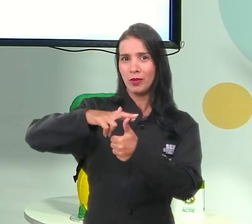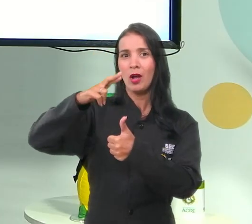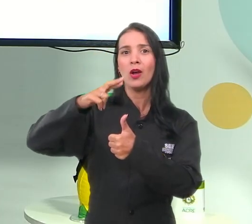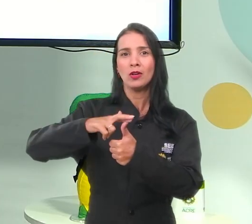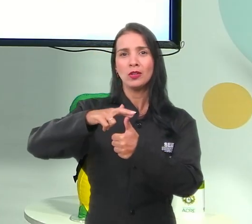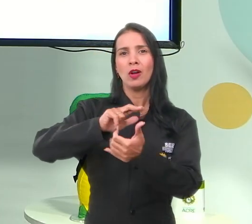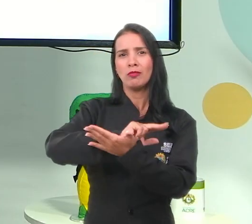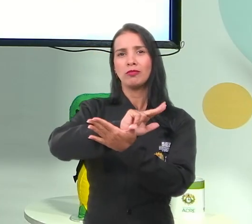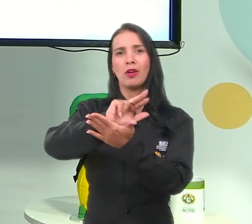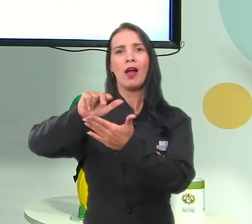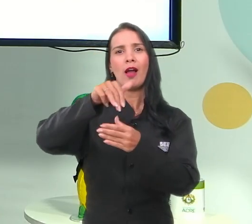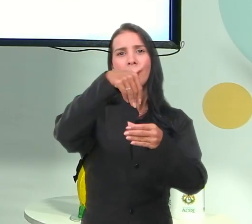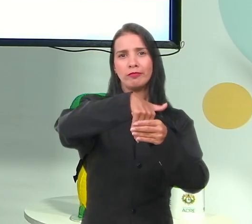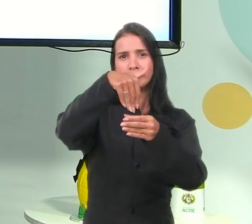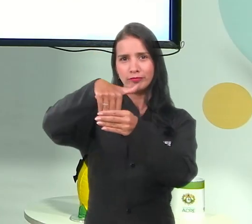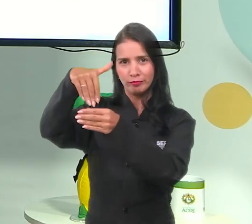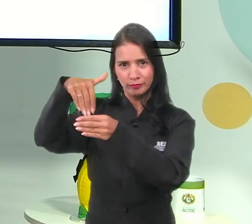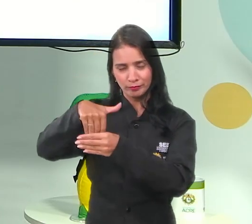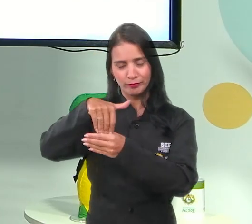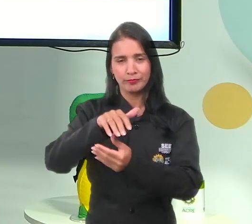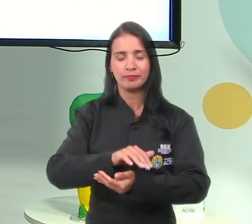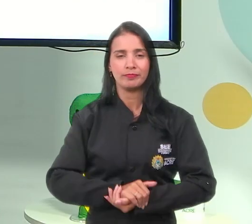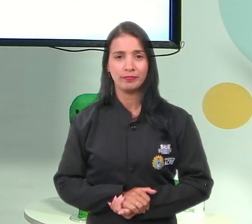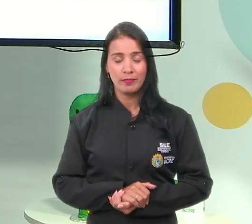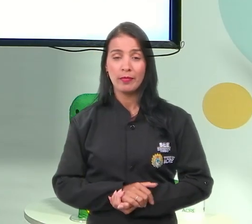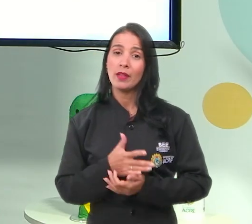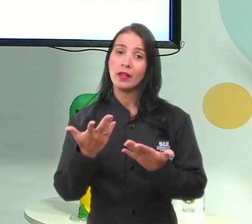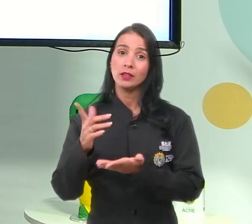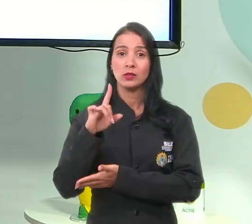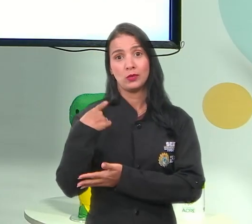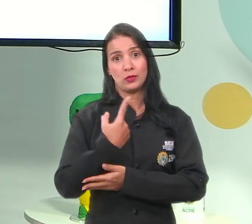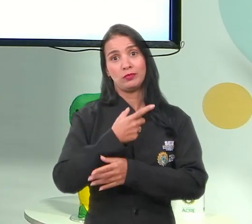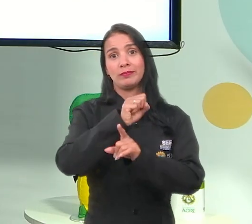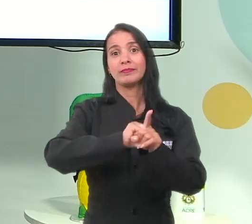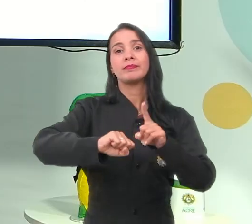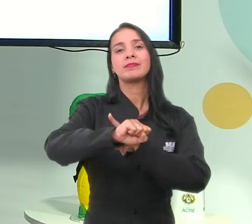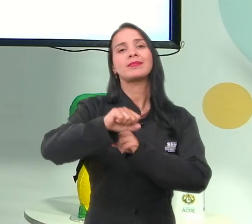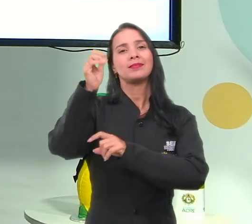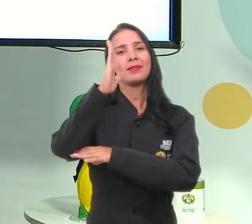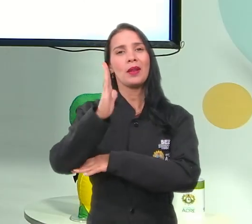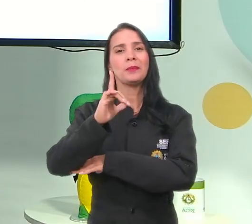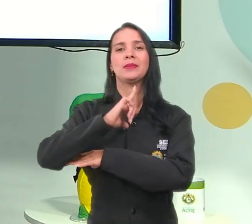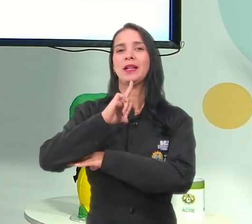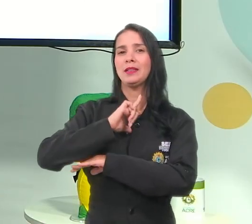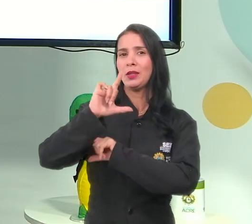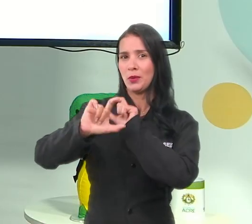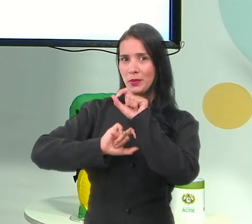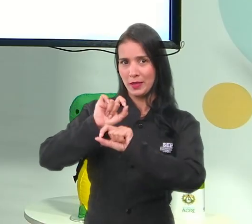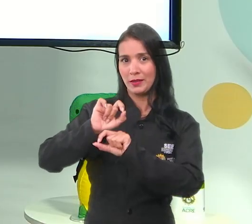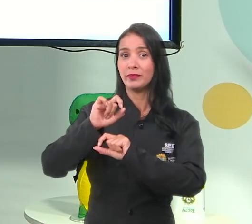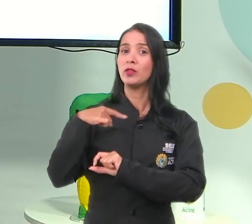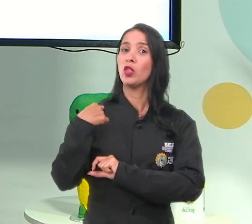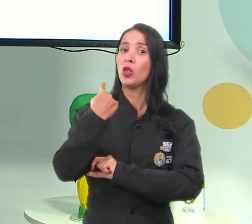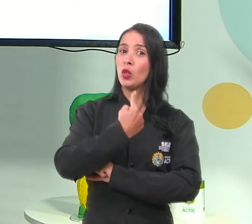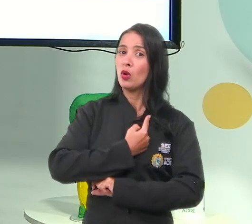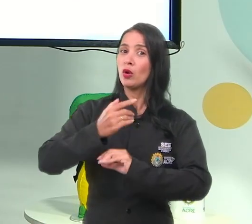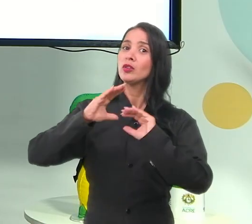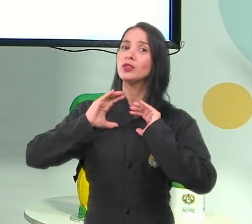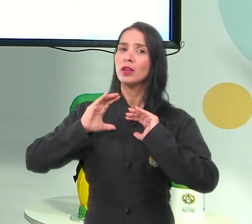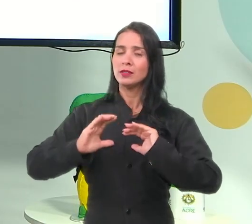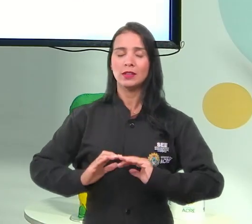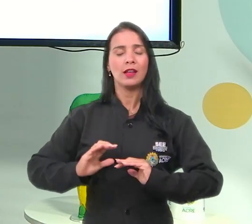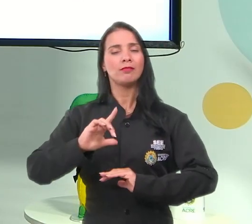cargos eletivos. Então, a sociedade brasileira, ela tem, ou seja, o cidadão brasileiro, ele